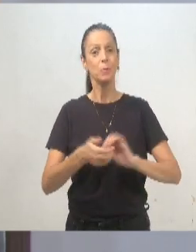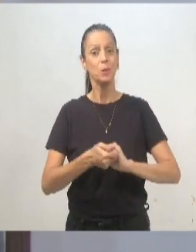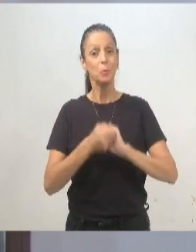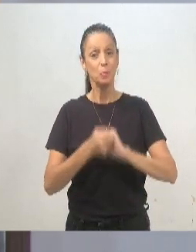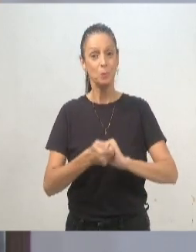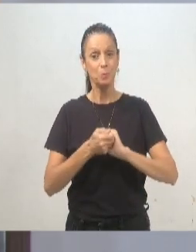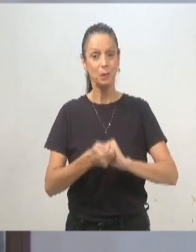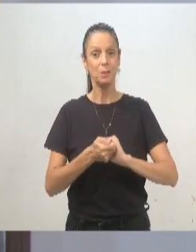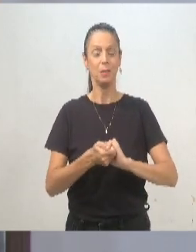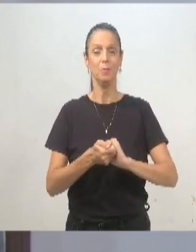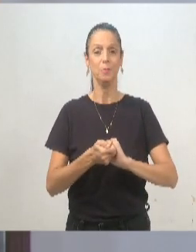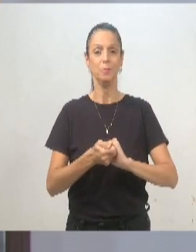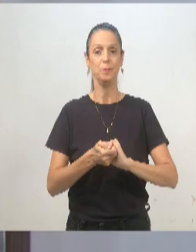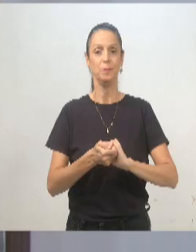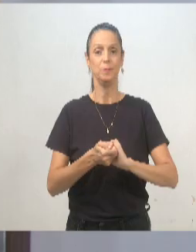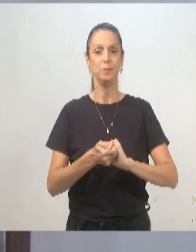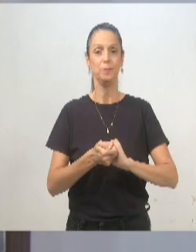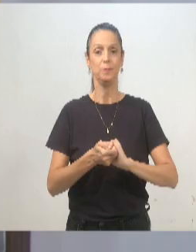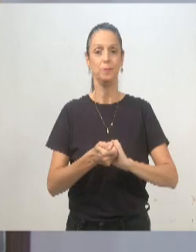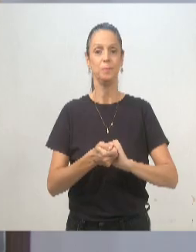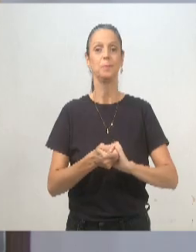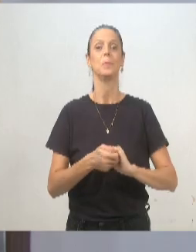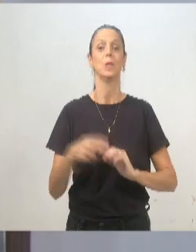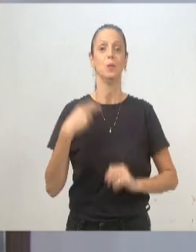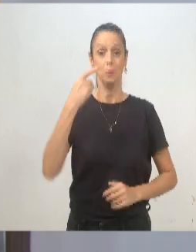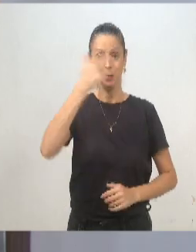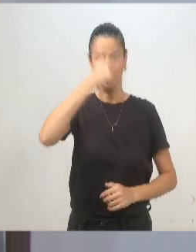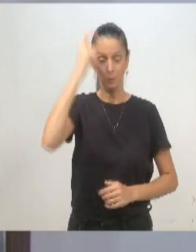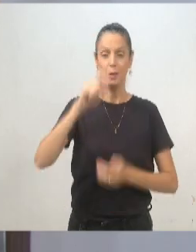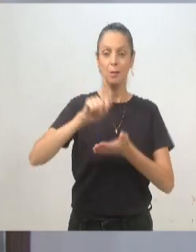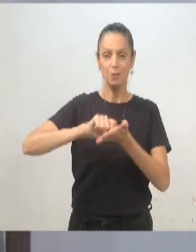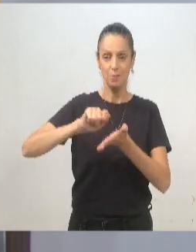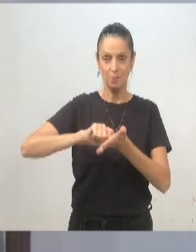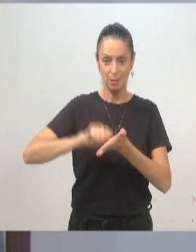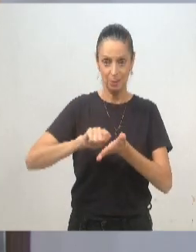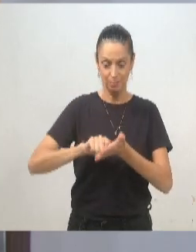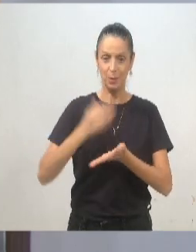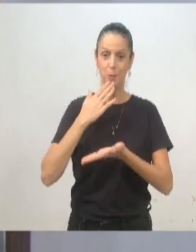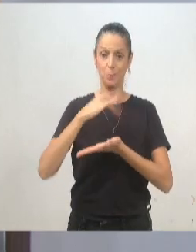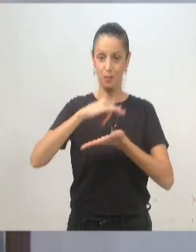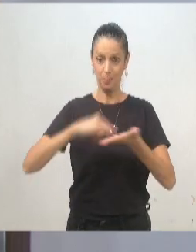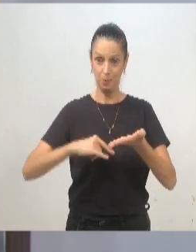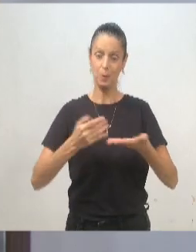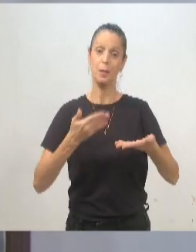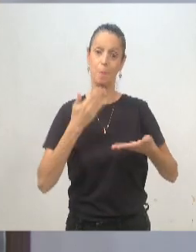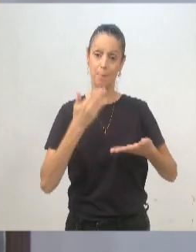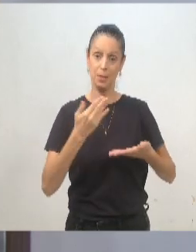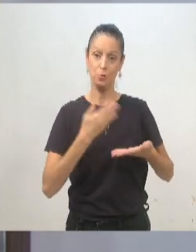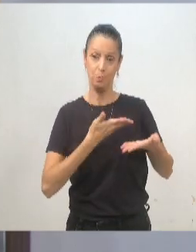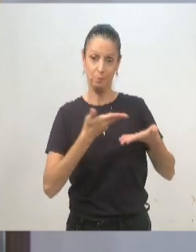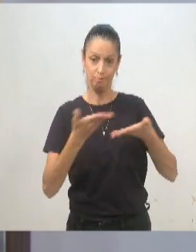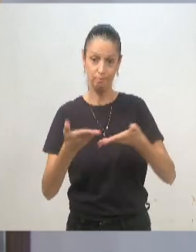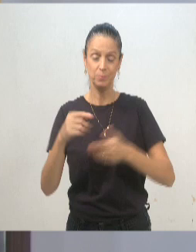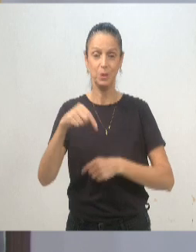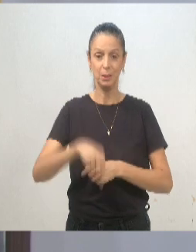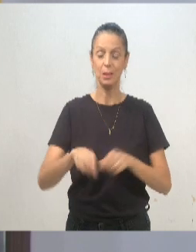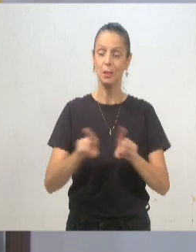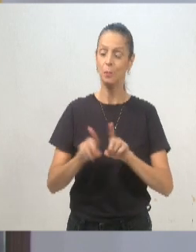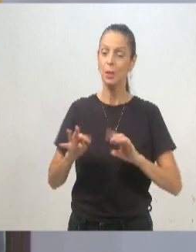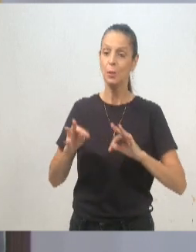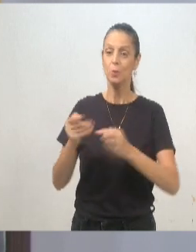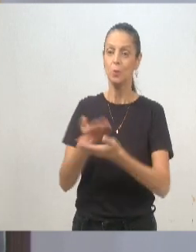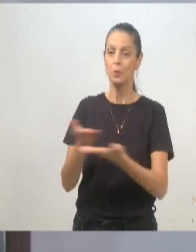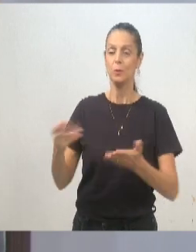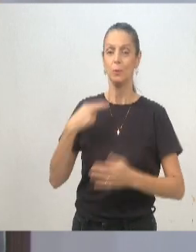cumprimentar, no nome do vereador Adriano Pereira, que é o autor do requerimento que me traz aqui a esta casa, todos os demais vereadores